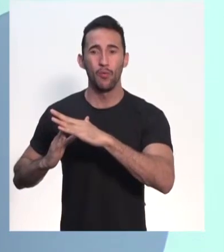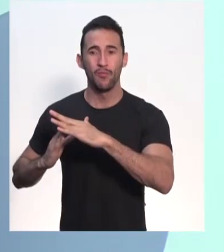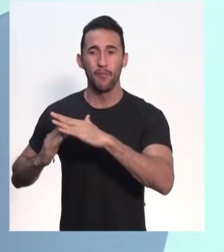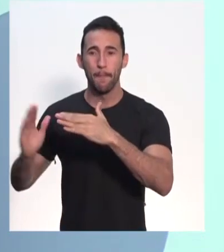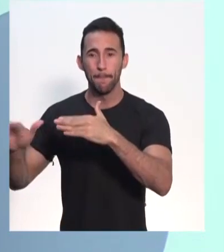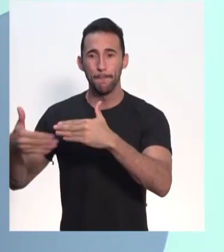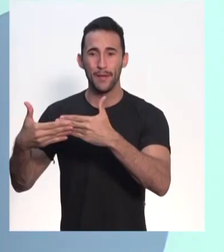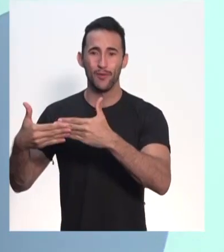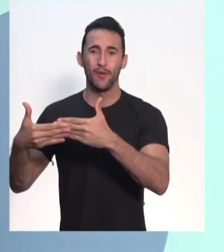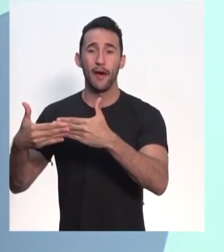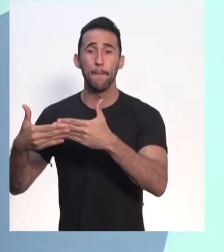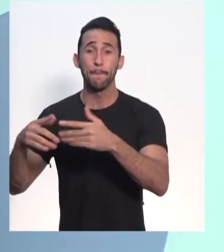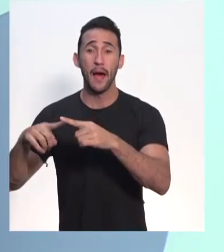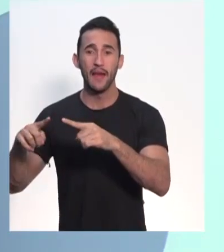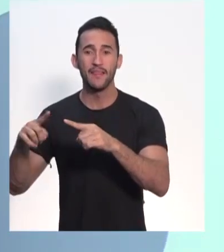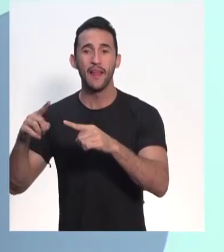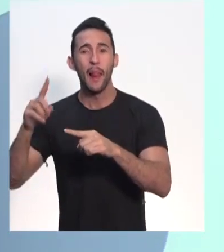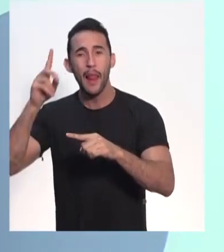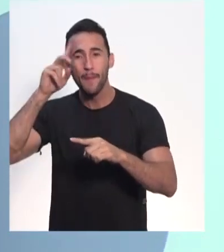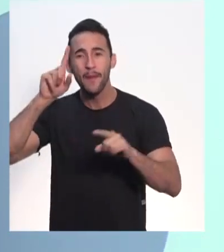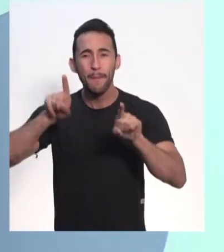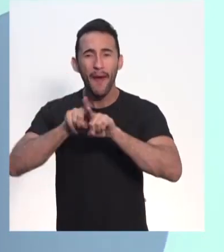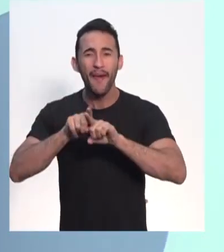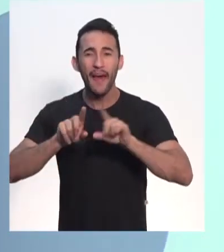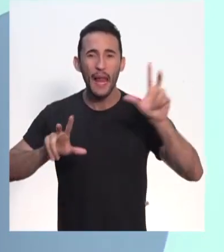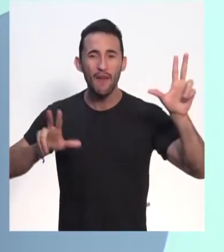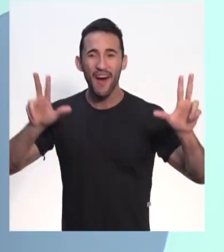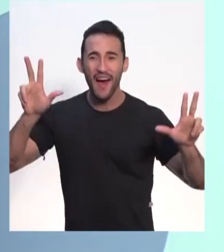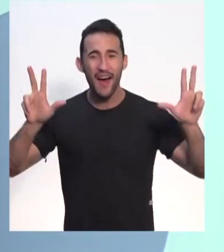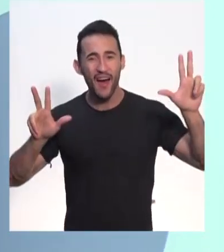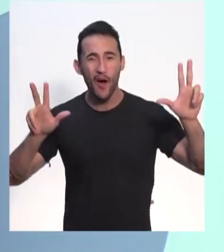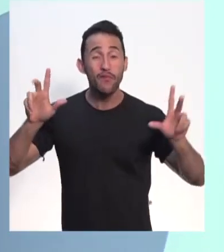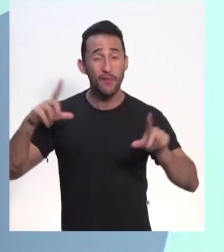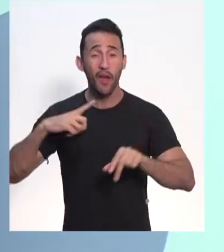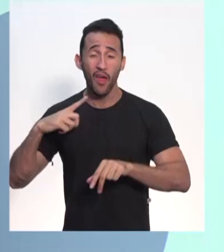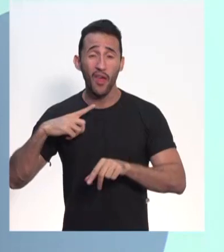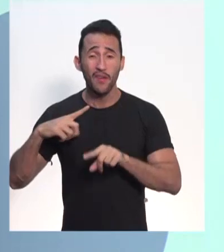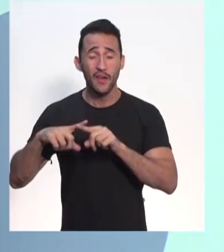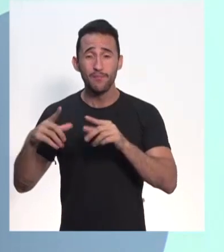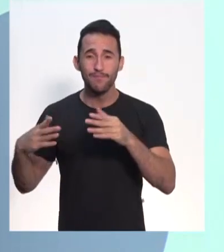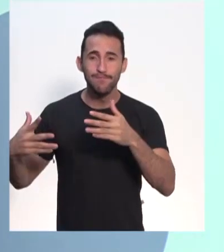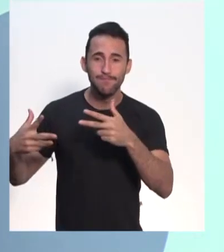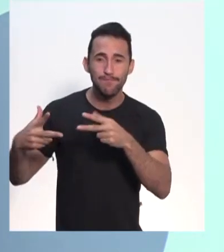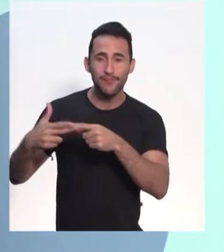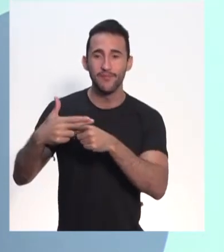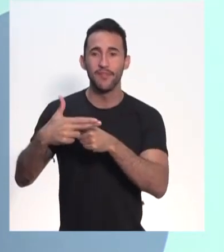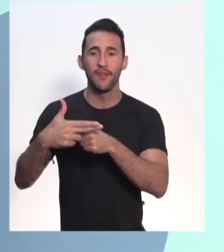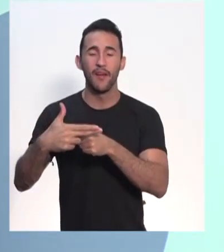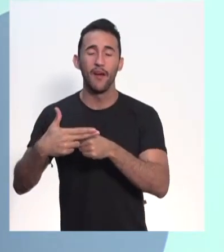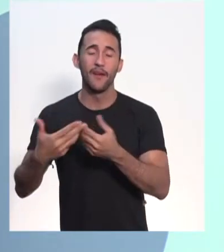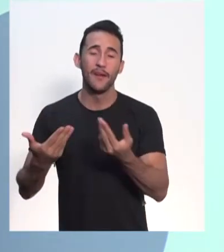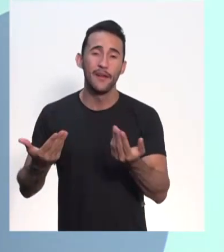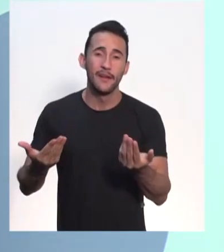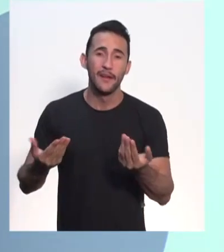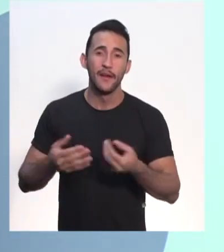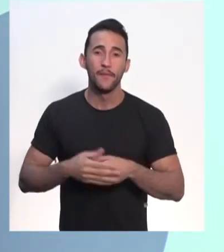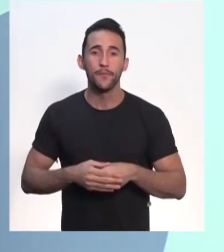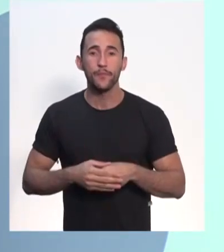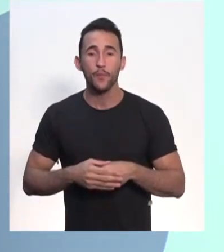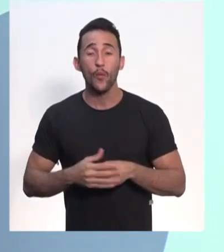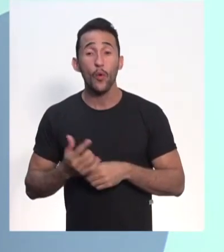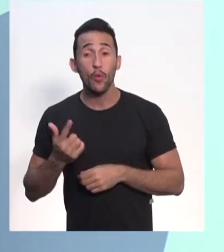vai mais devagar. Então, é a questão da personalização. E essa parte da personalização é em loco. É o professor que tem